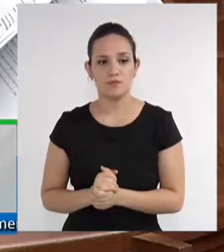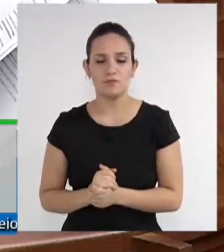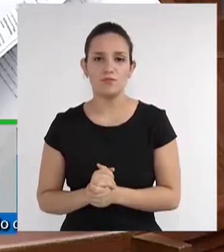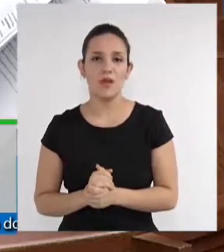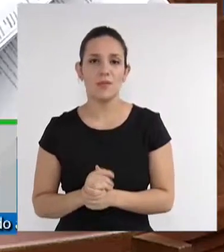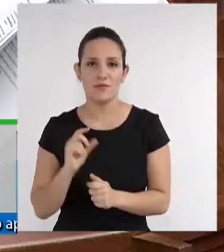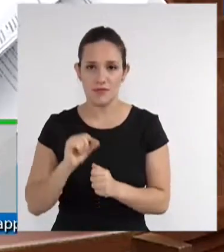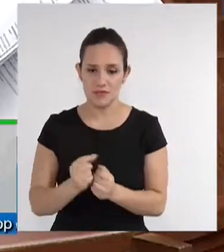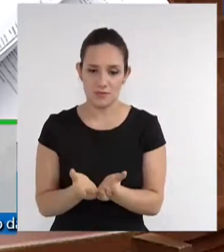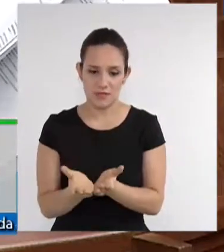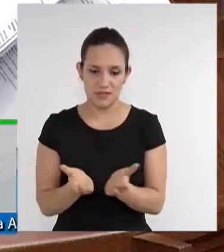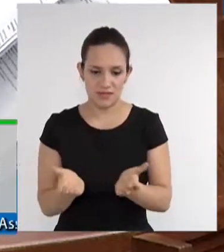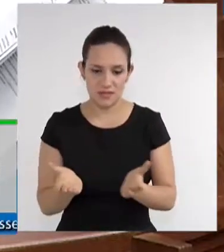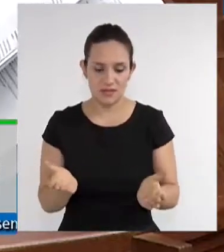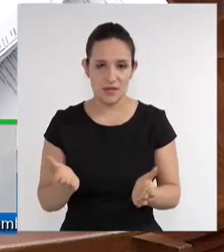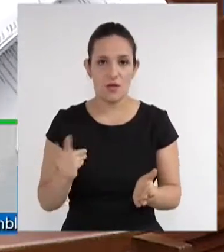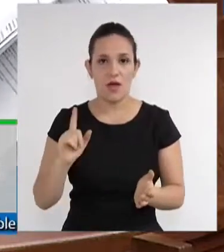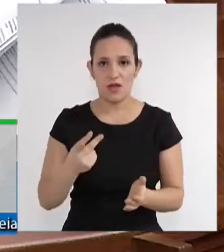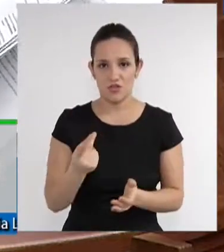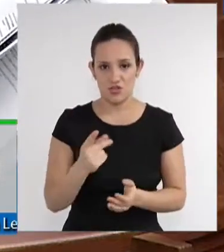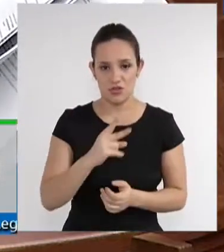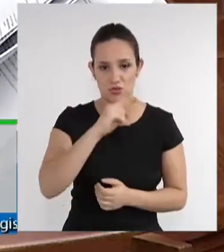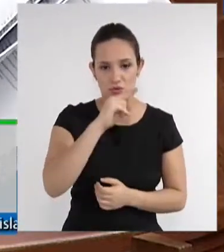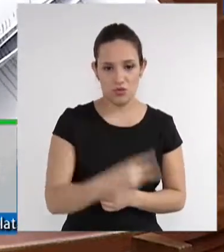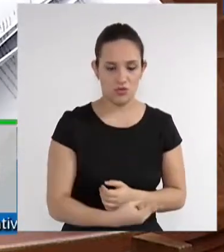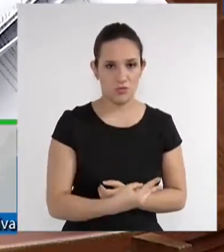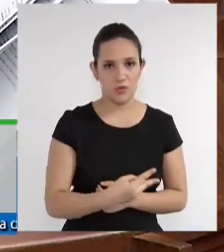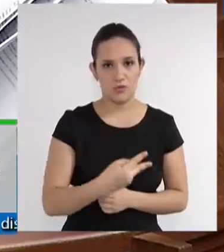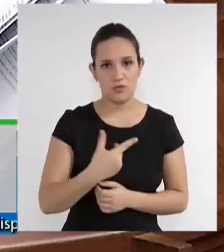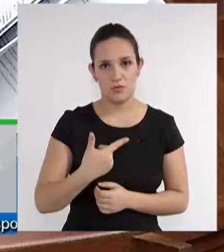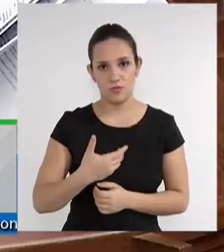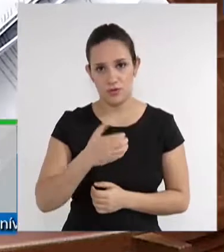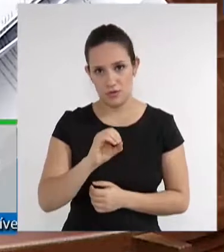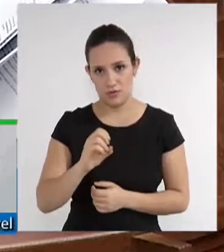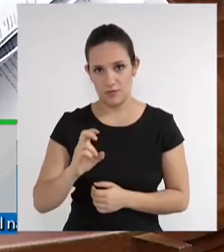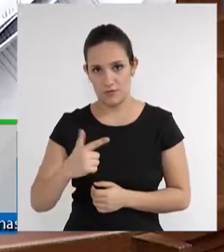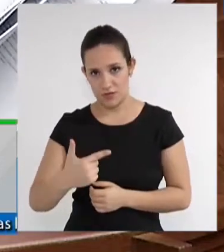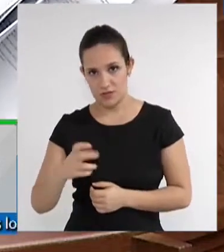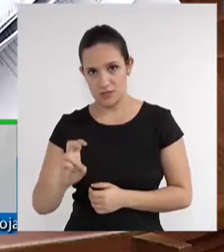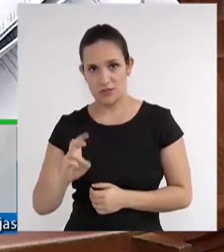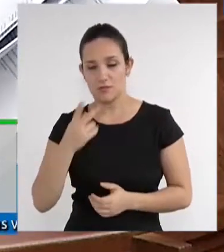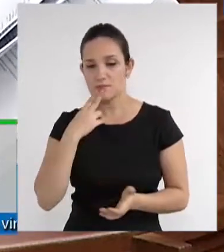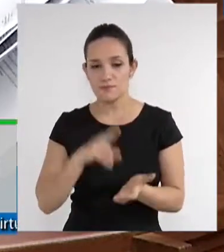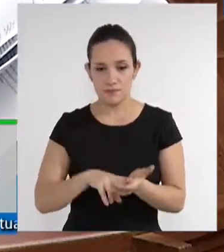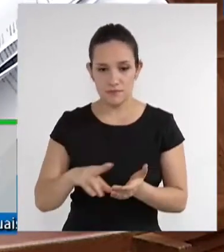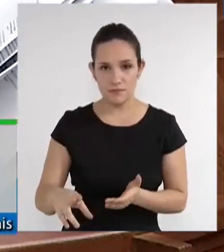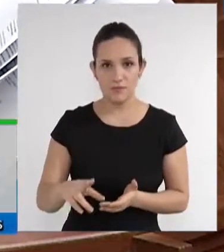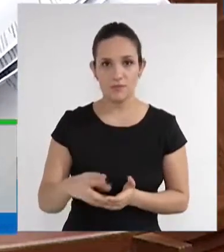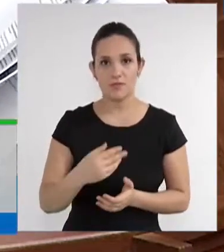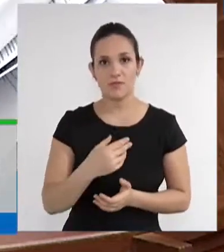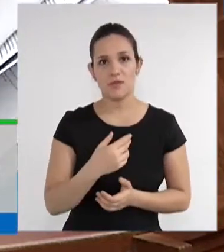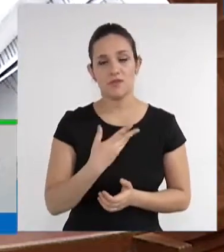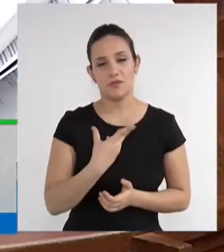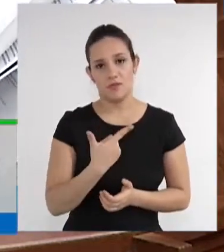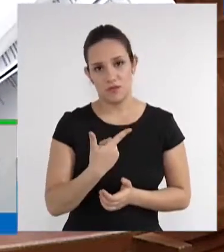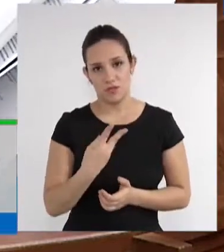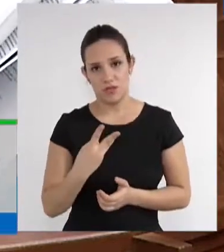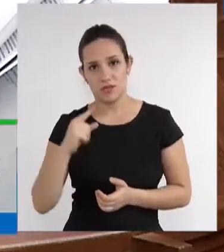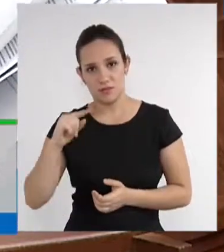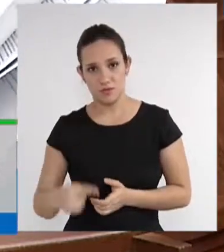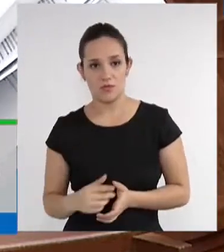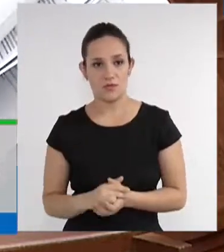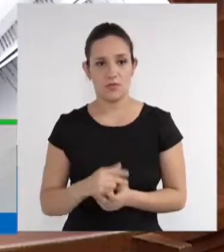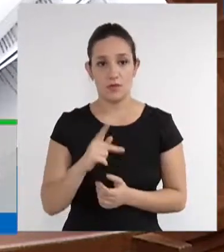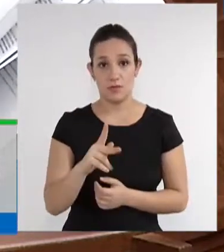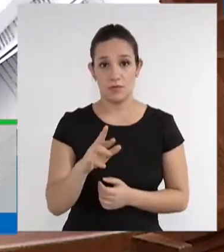de licitação é 2.025, uma carta convite 32 mil, um pregão eletrônico R$ 20.000 e um